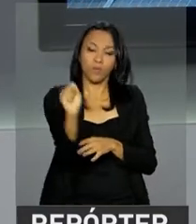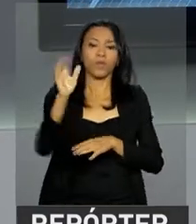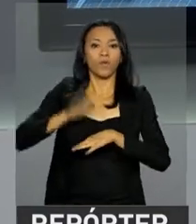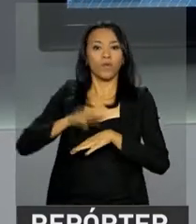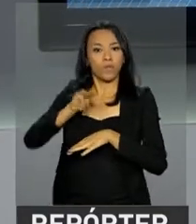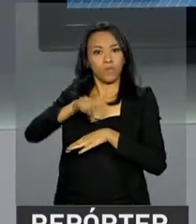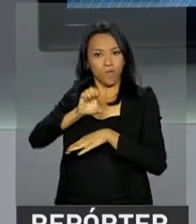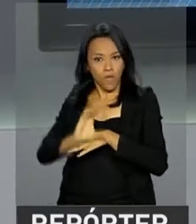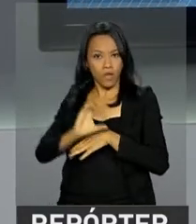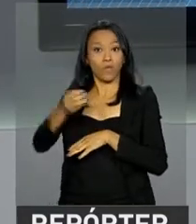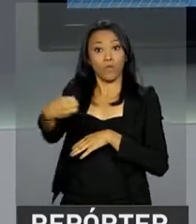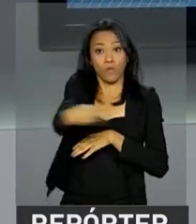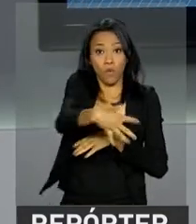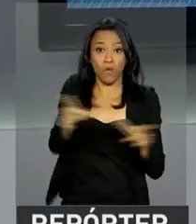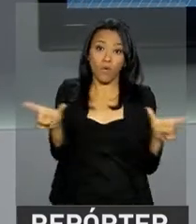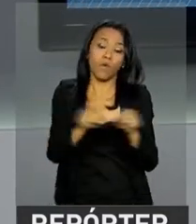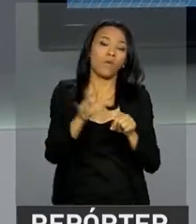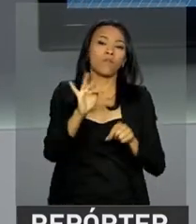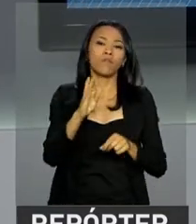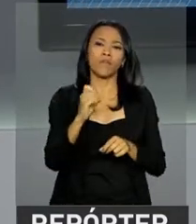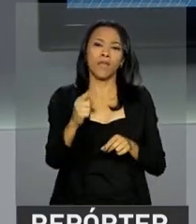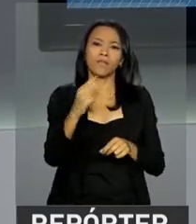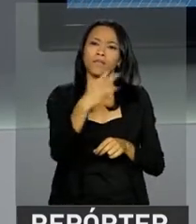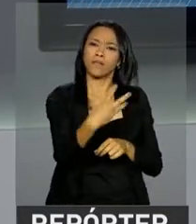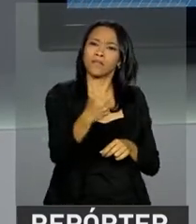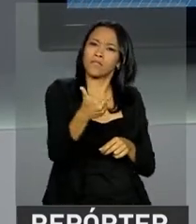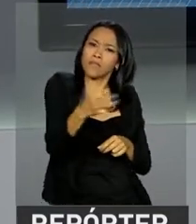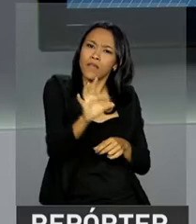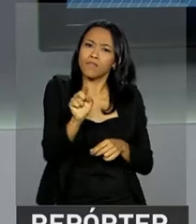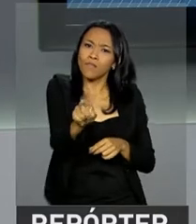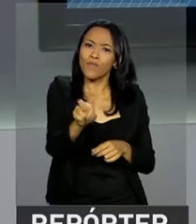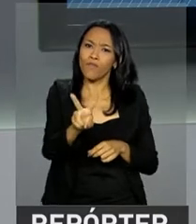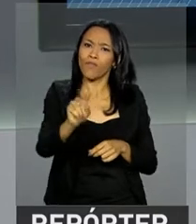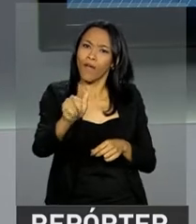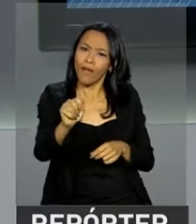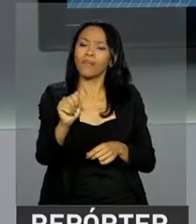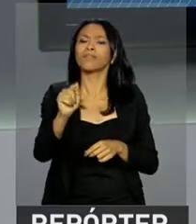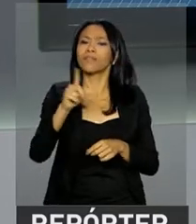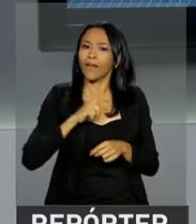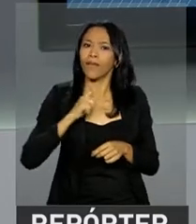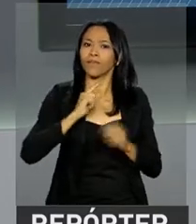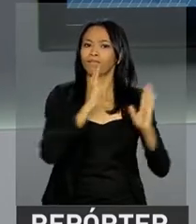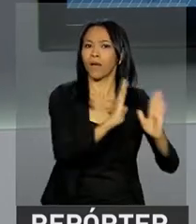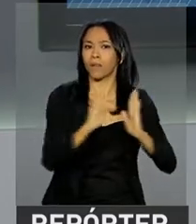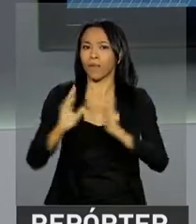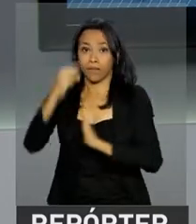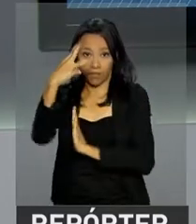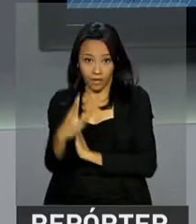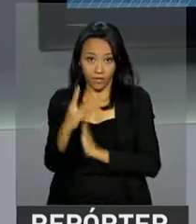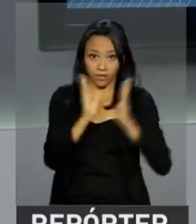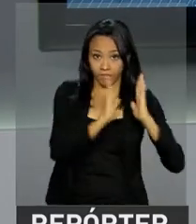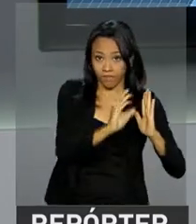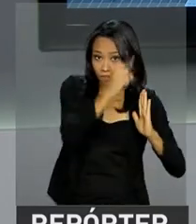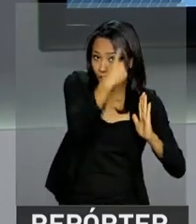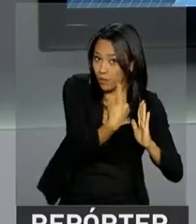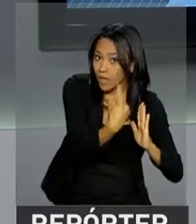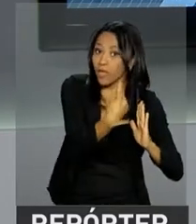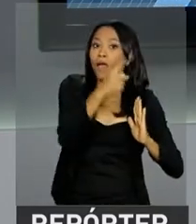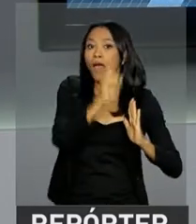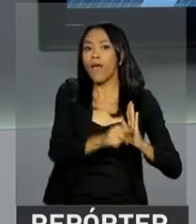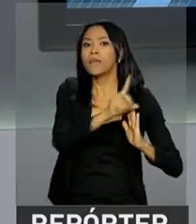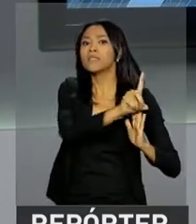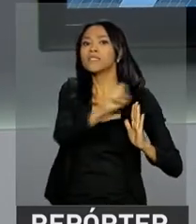o novo fies vai gerar 310 mil vagas e será composto por três faixas na primeira serão oferecidas